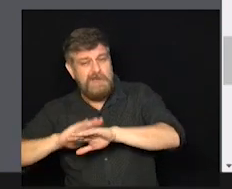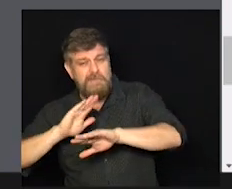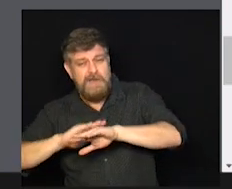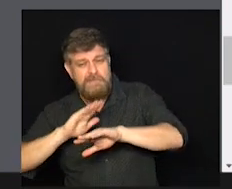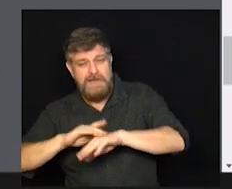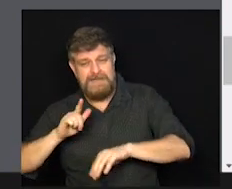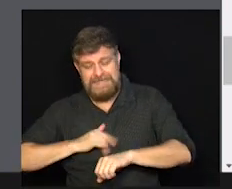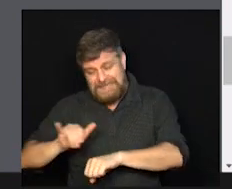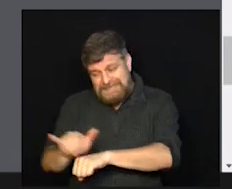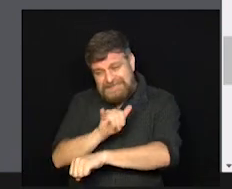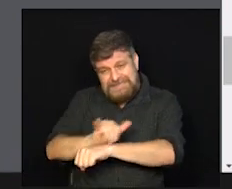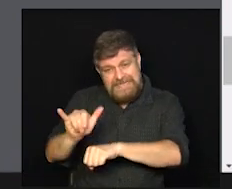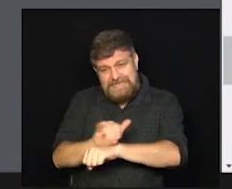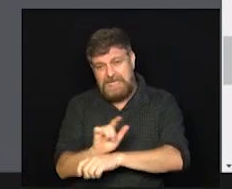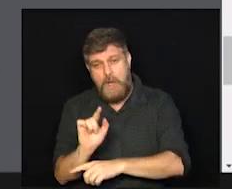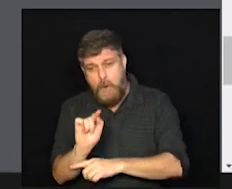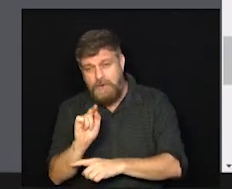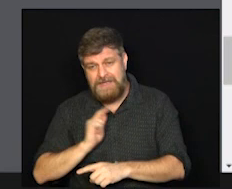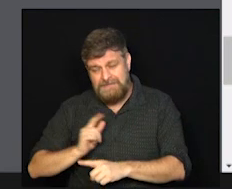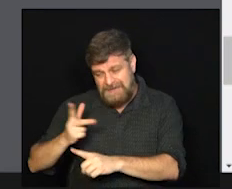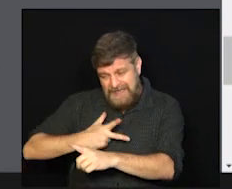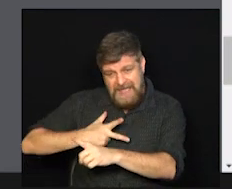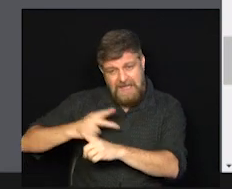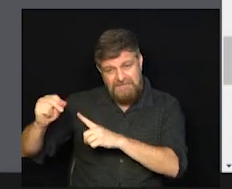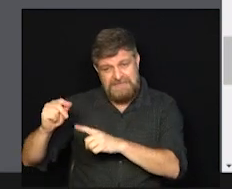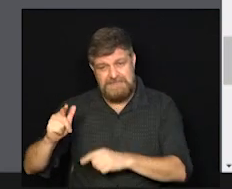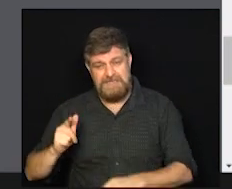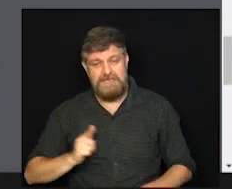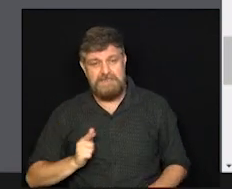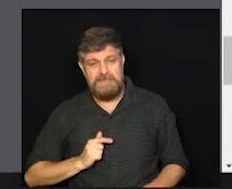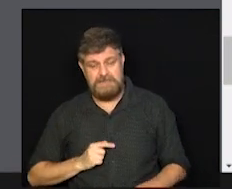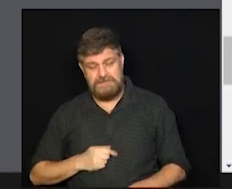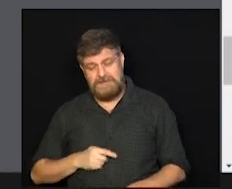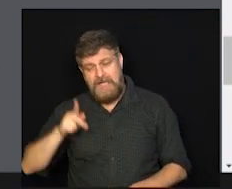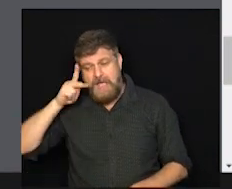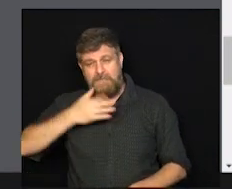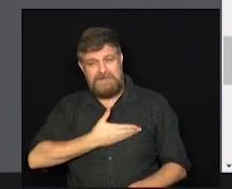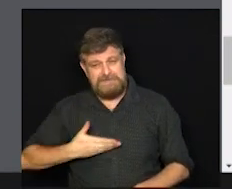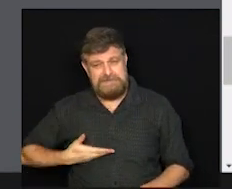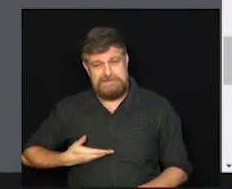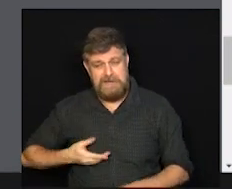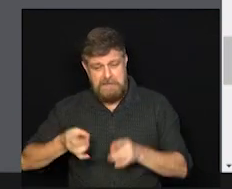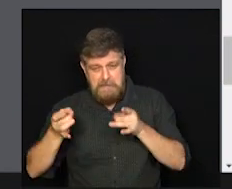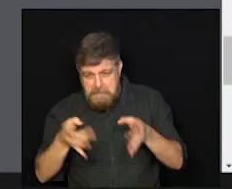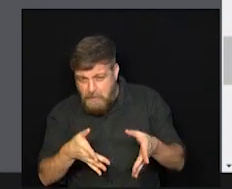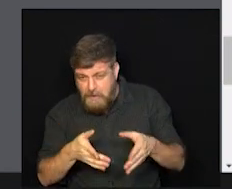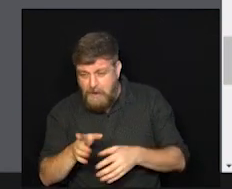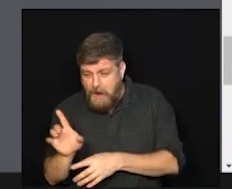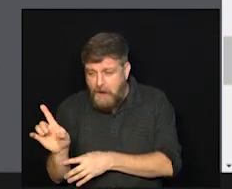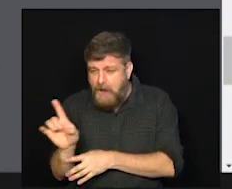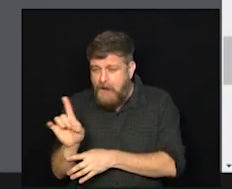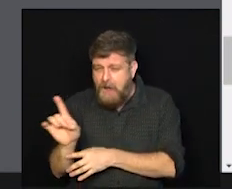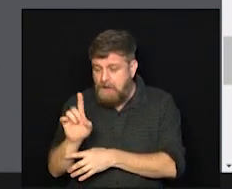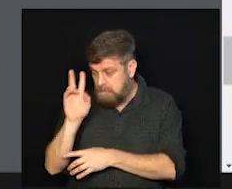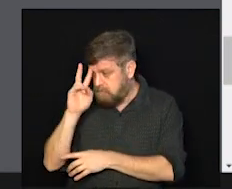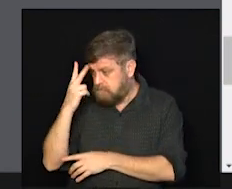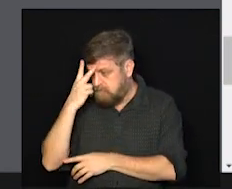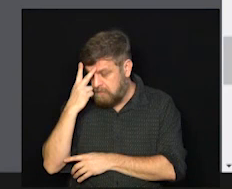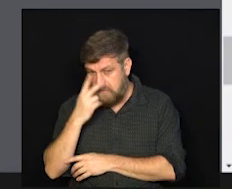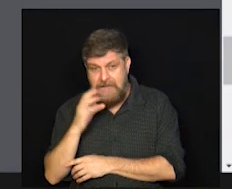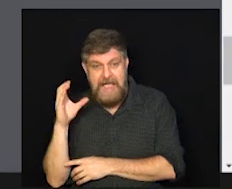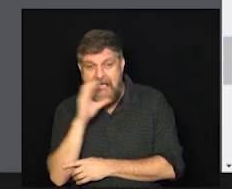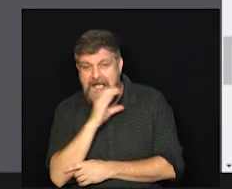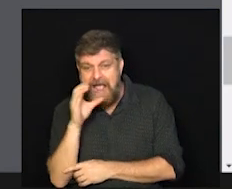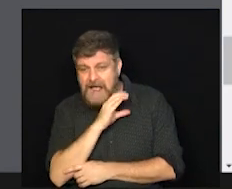caminhos fecundos de superação do descaso político e social. Lembro aqui rapidamente a Fratelli Tutti